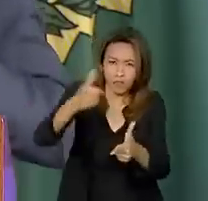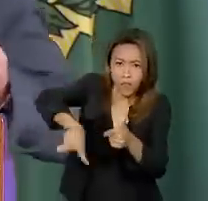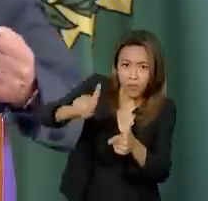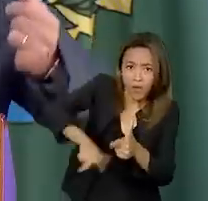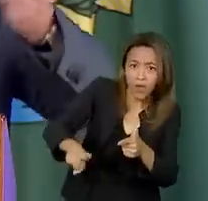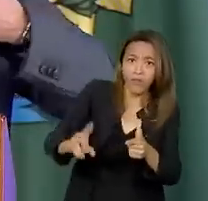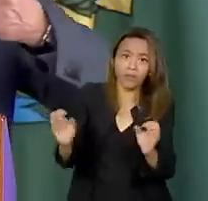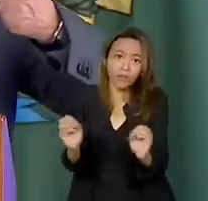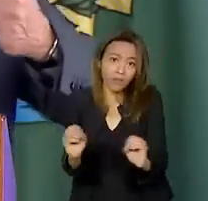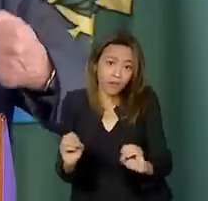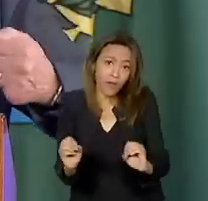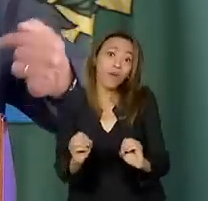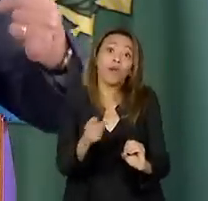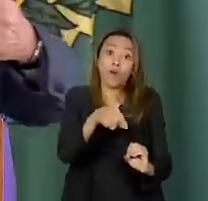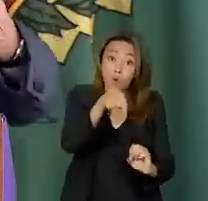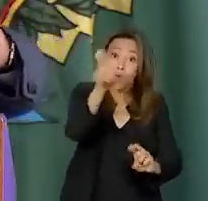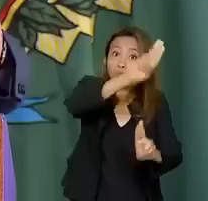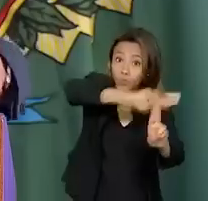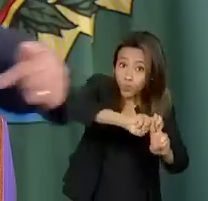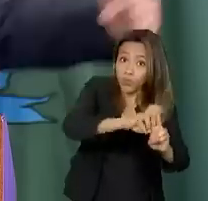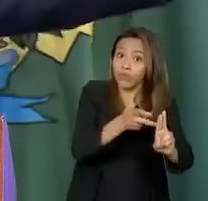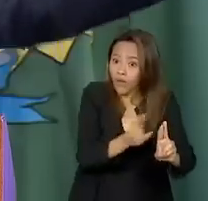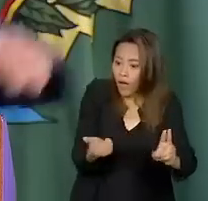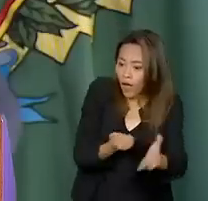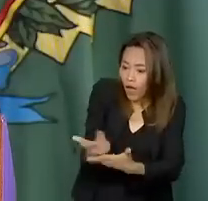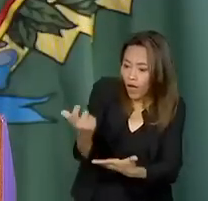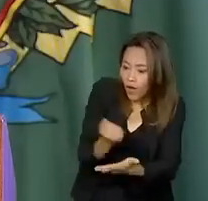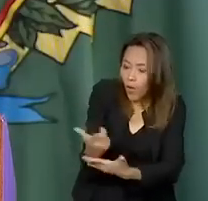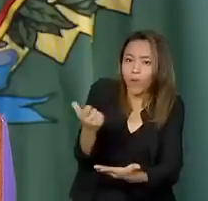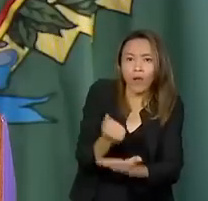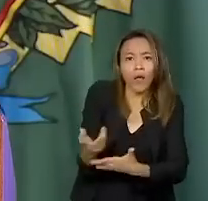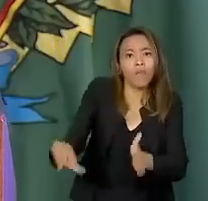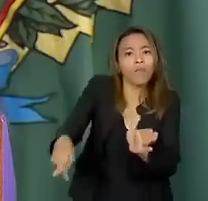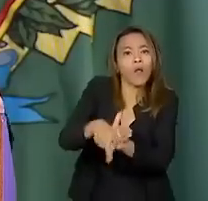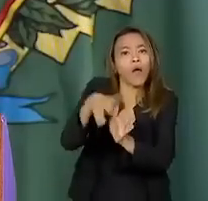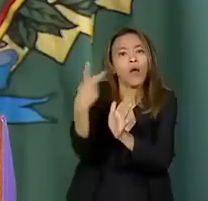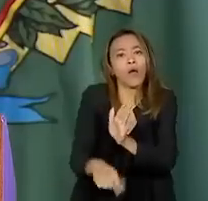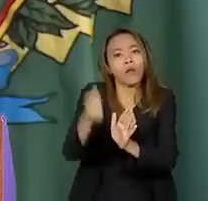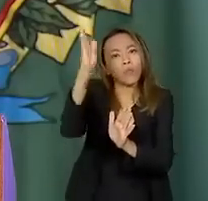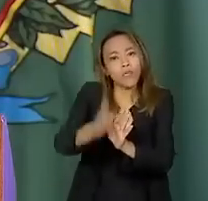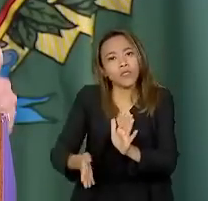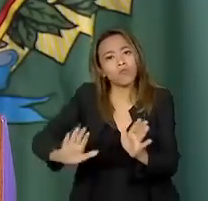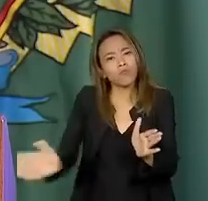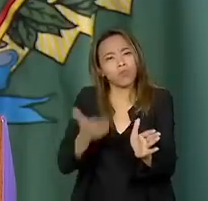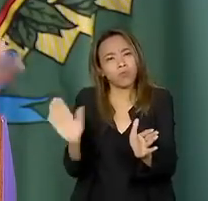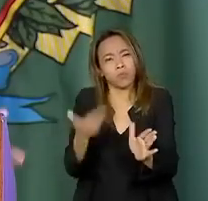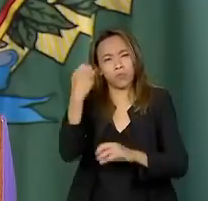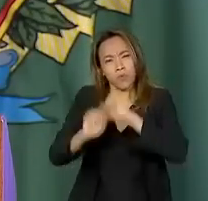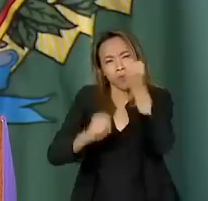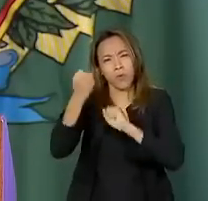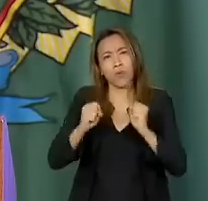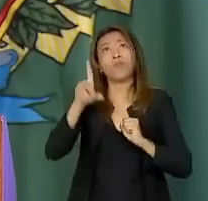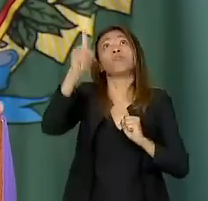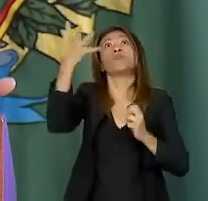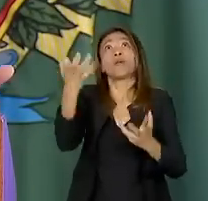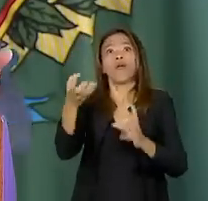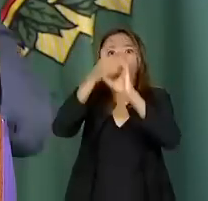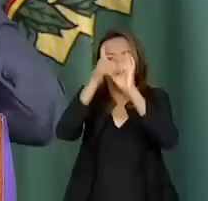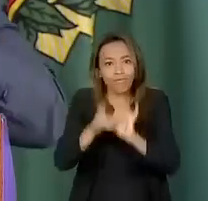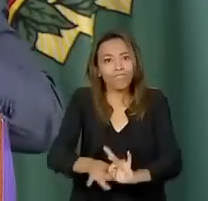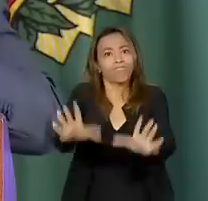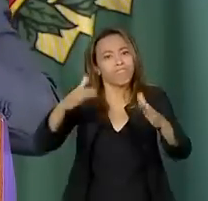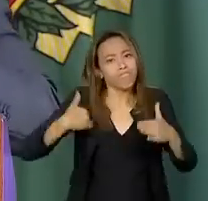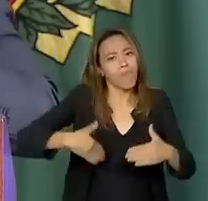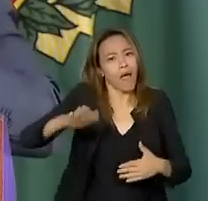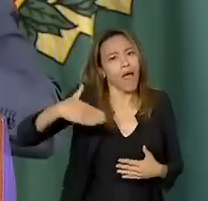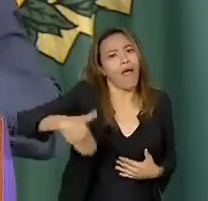gente vai consumir grande parte daquilo que a gente produz aqui mesmo. E Deus queira que a gente produza mais, porque a gente